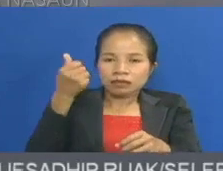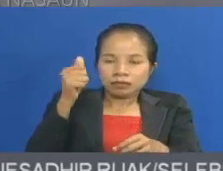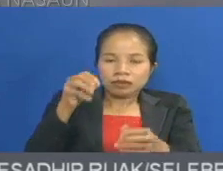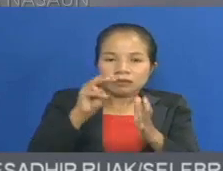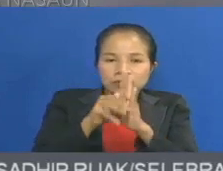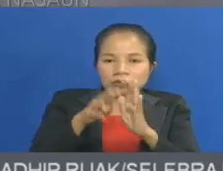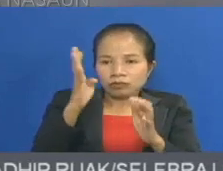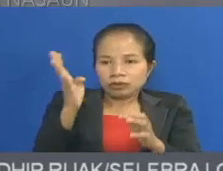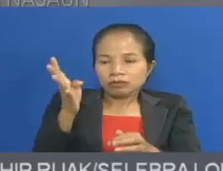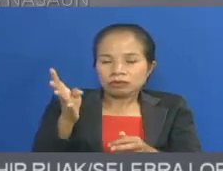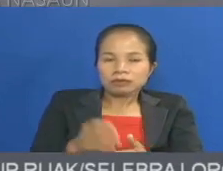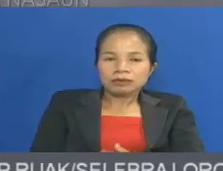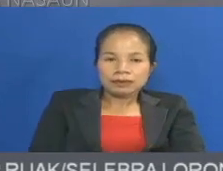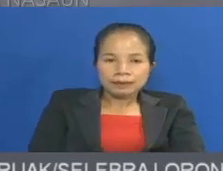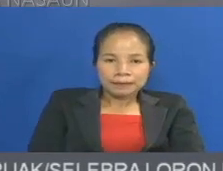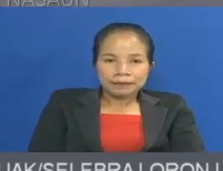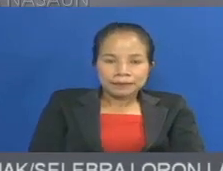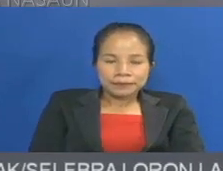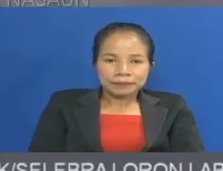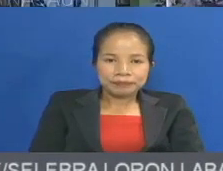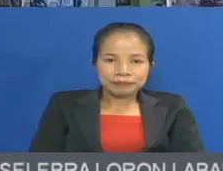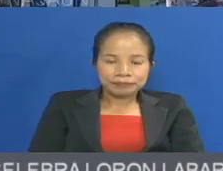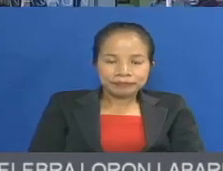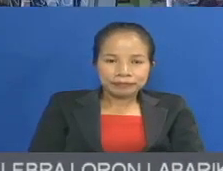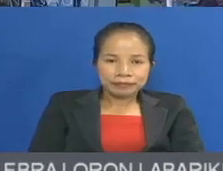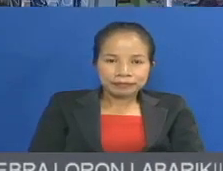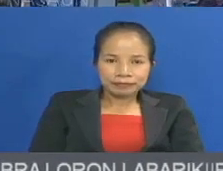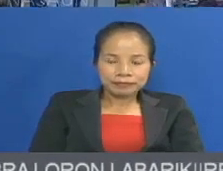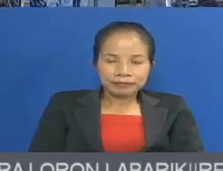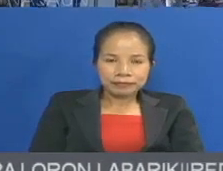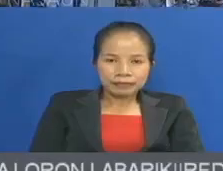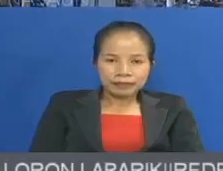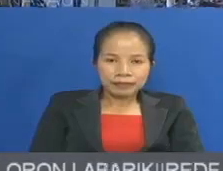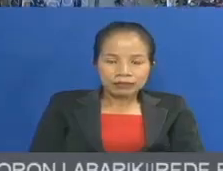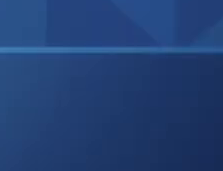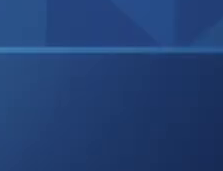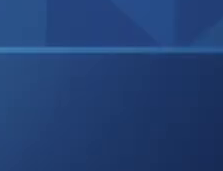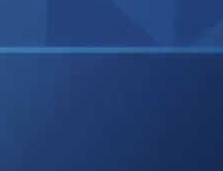minuto, rato nulo. Manuel Guzmão, Domingos de Deus, RTTL.